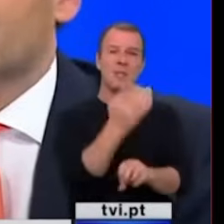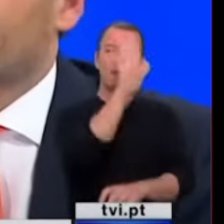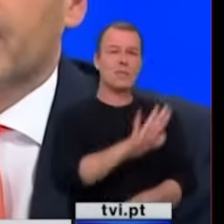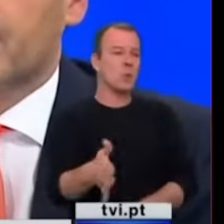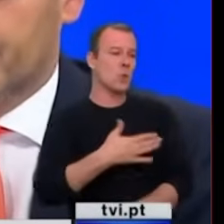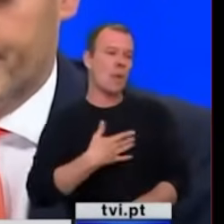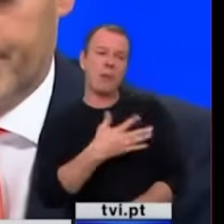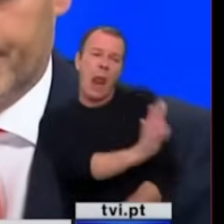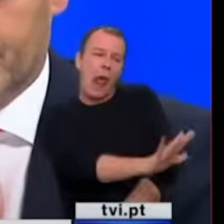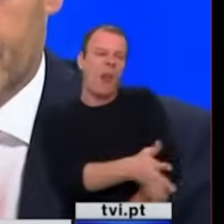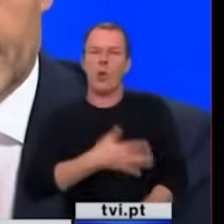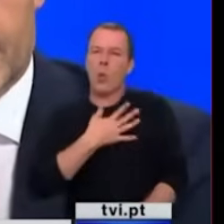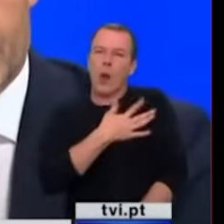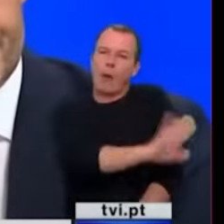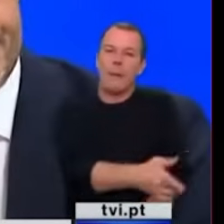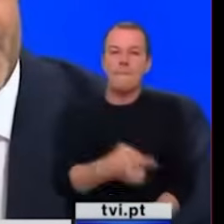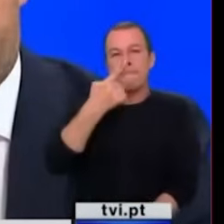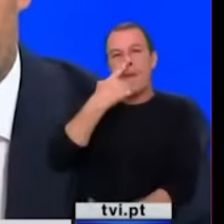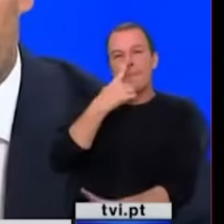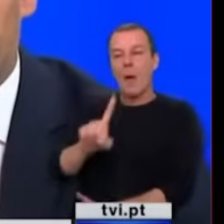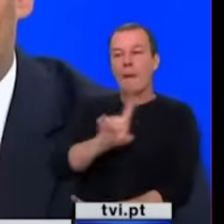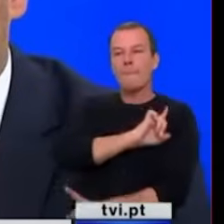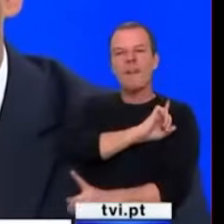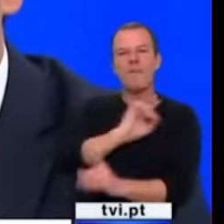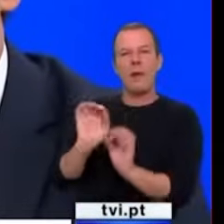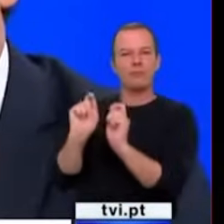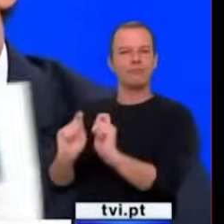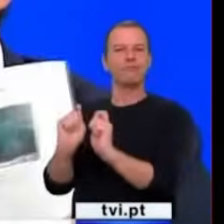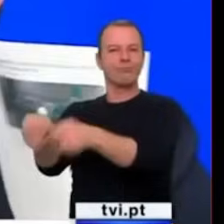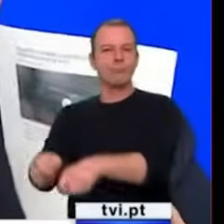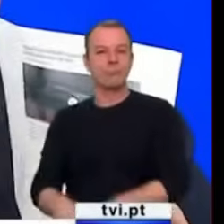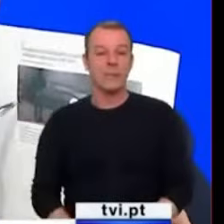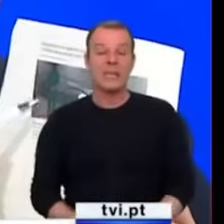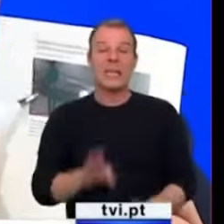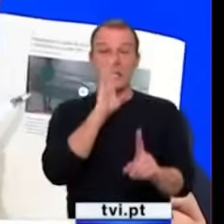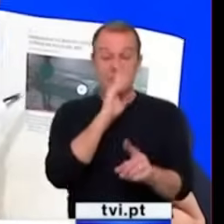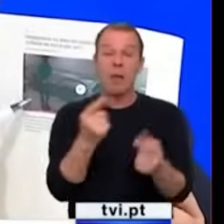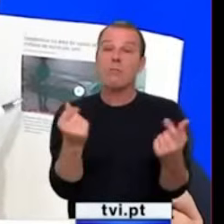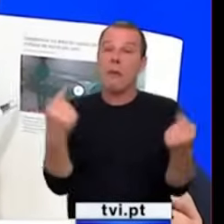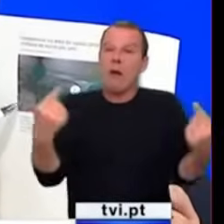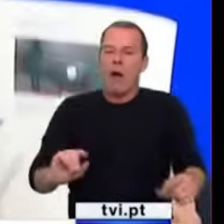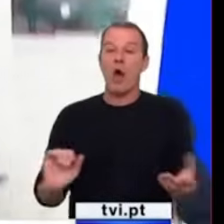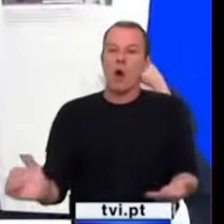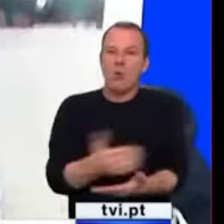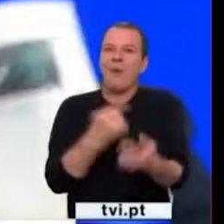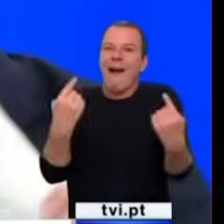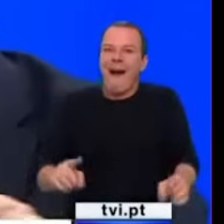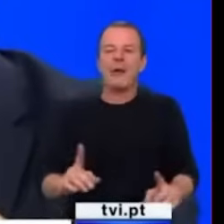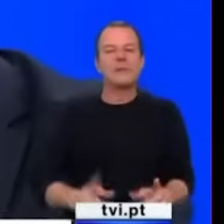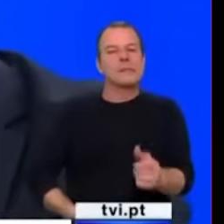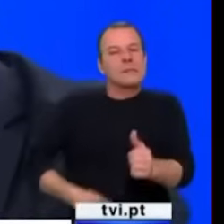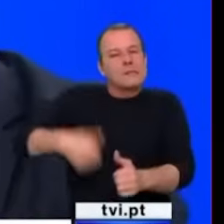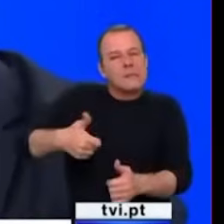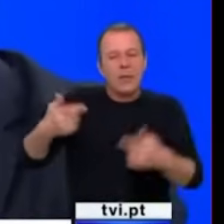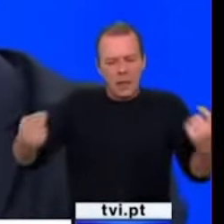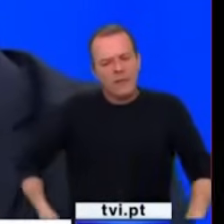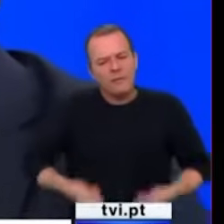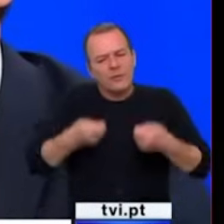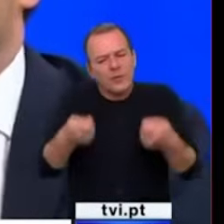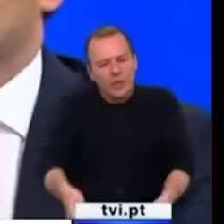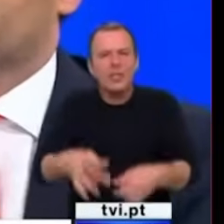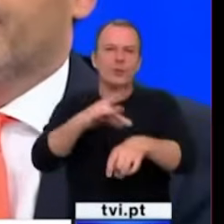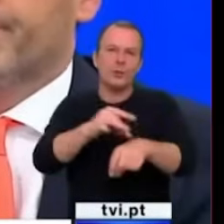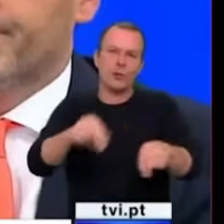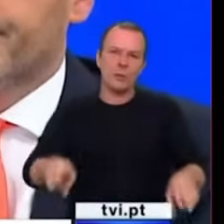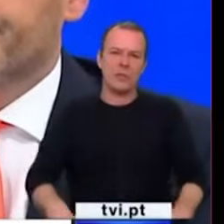percebo investir no negócio privado da Saúde se há dinheiro se há recursos nós queremos continuar a investir nos nossos hospitais nos